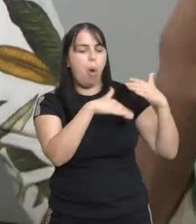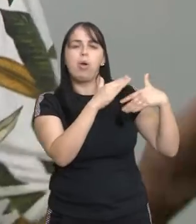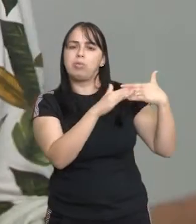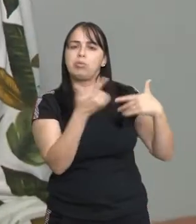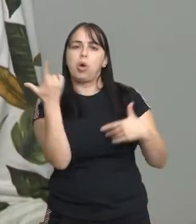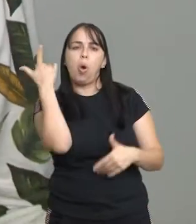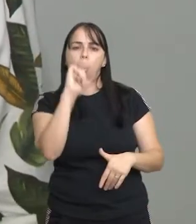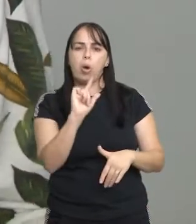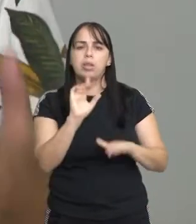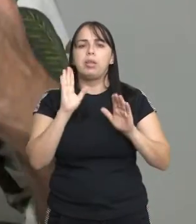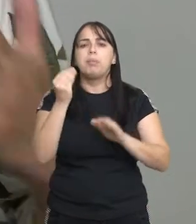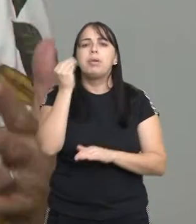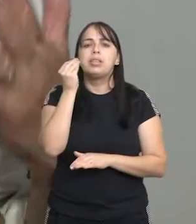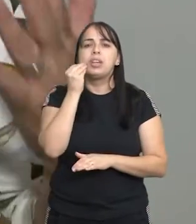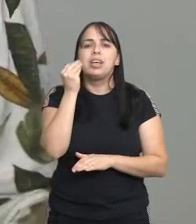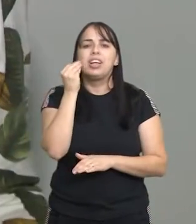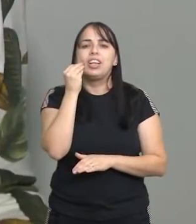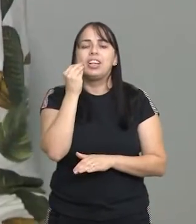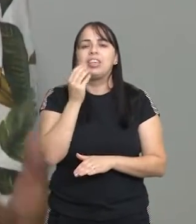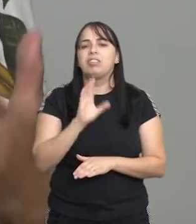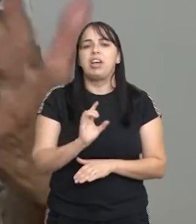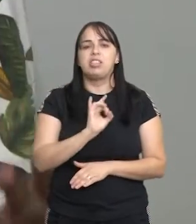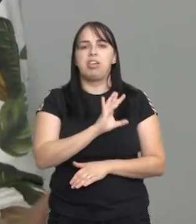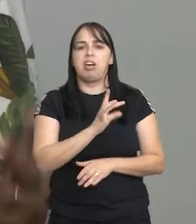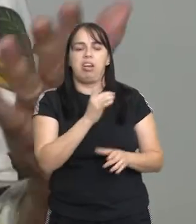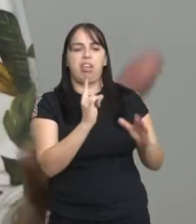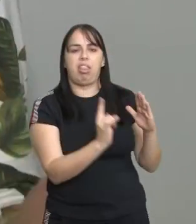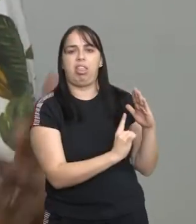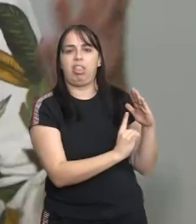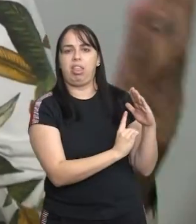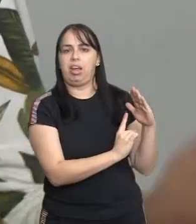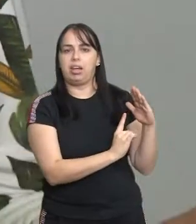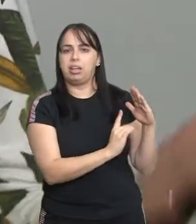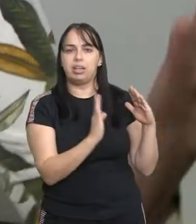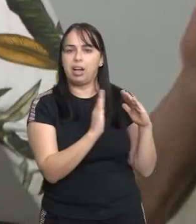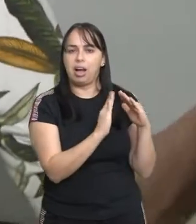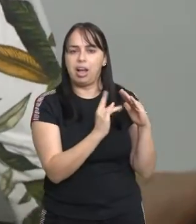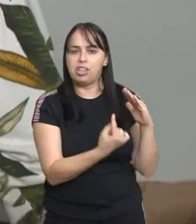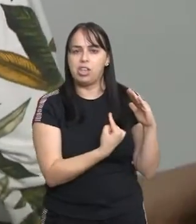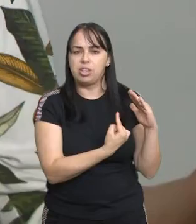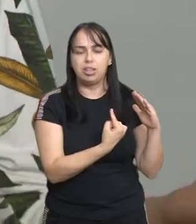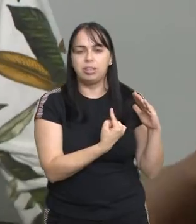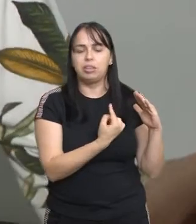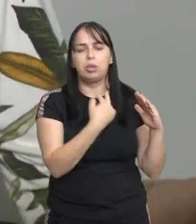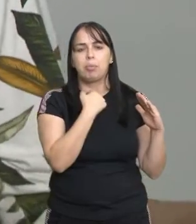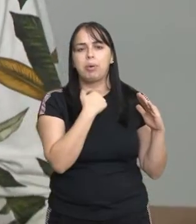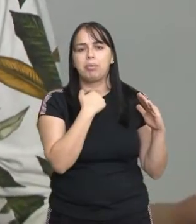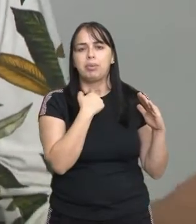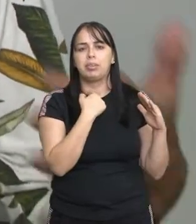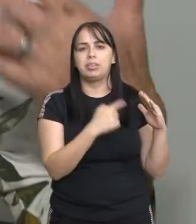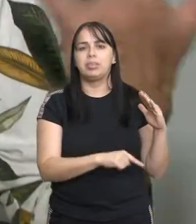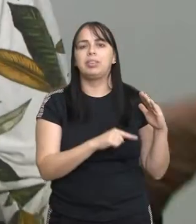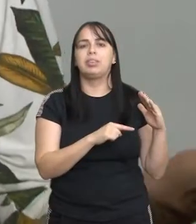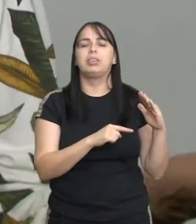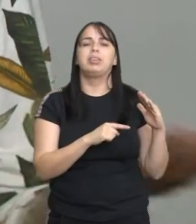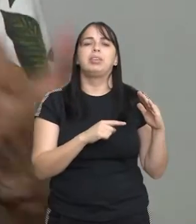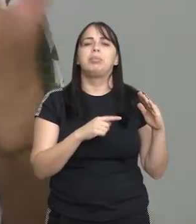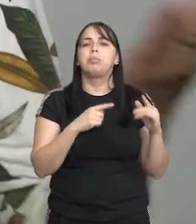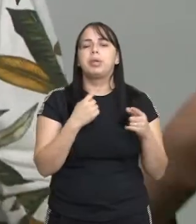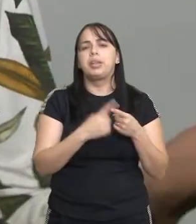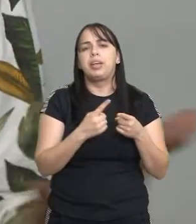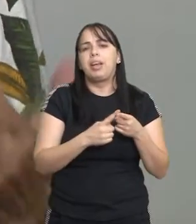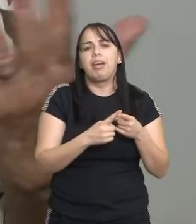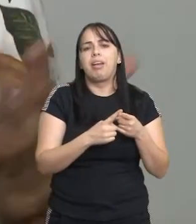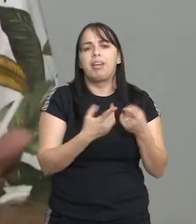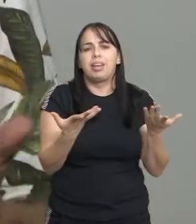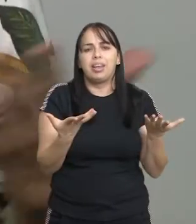ter evolução intelectual, nós temos que tentar tudo, não simplesmente deixá-los confinados dentro das suas casas, trazendo um